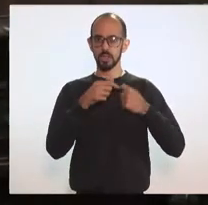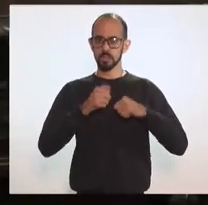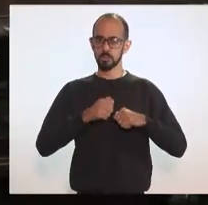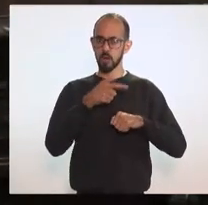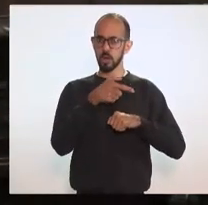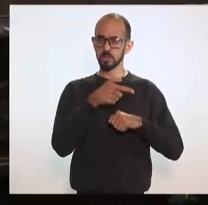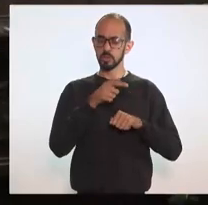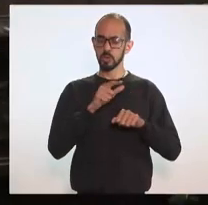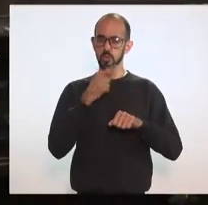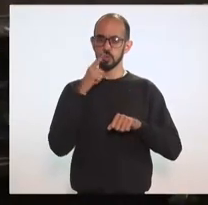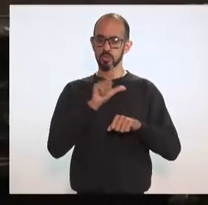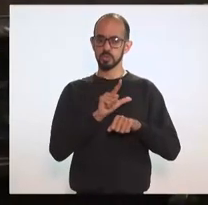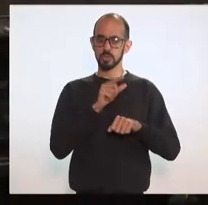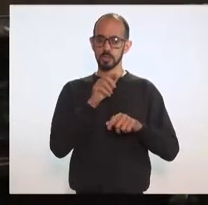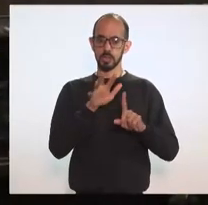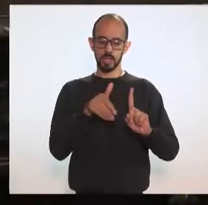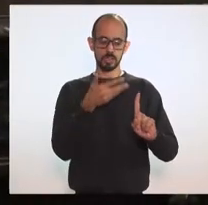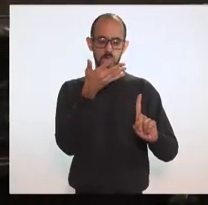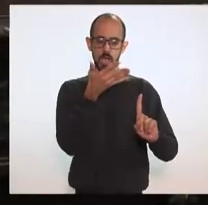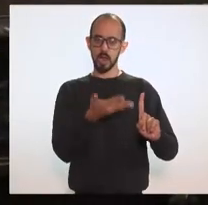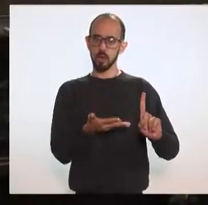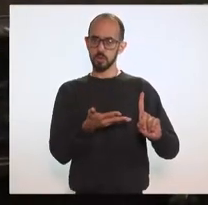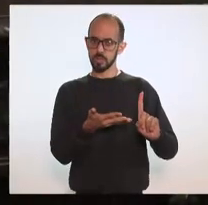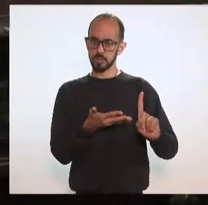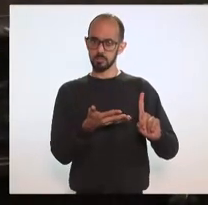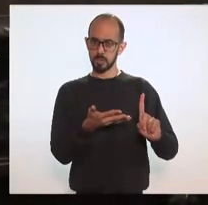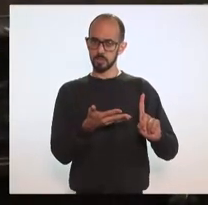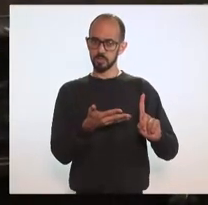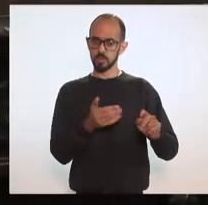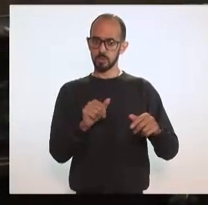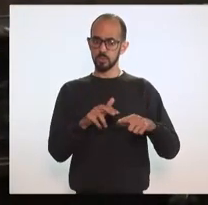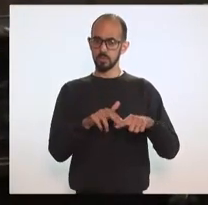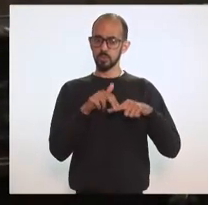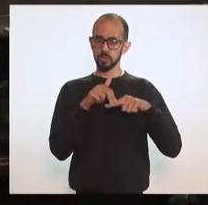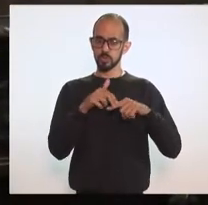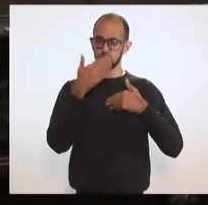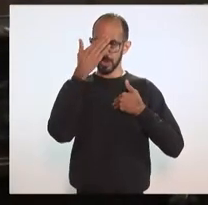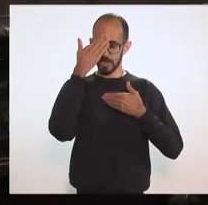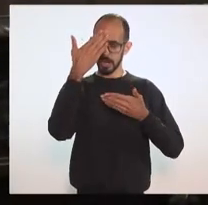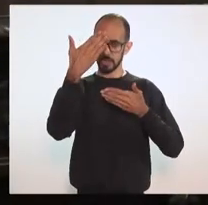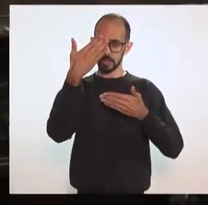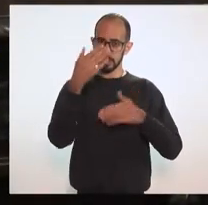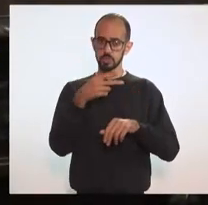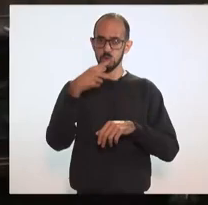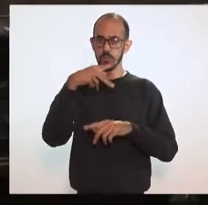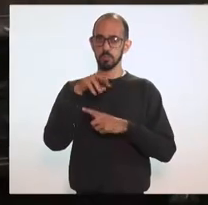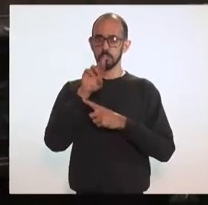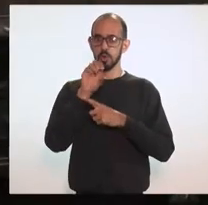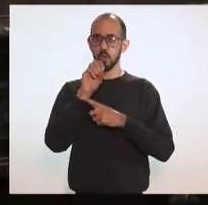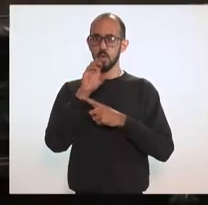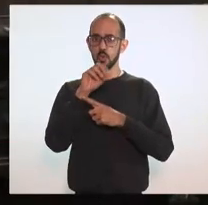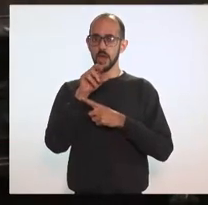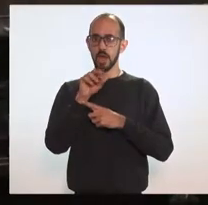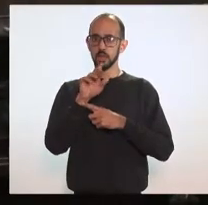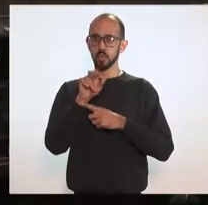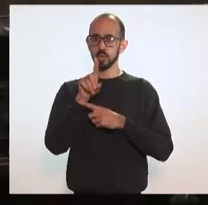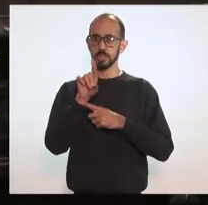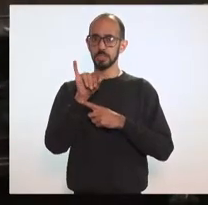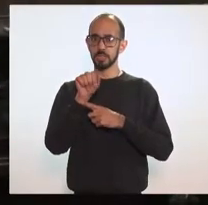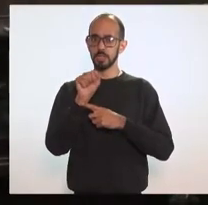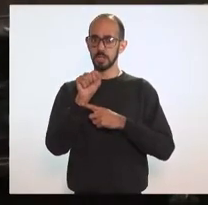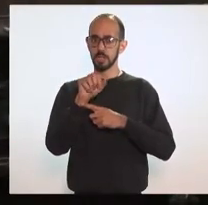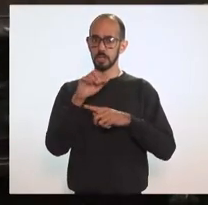afinal de contas Esse reconhecimento portanto agradeço a Procuradoria da led Agradeço o que sempre Inclusive eu vou dizer